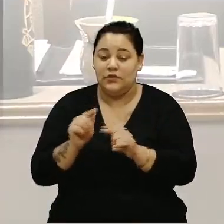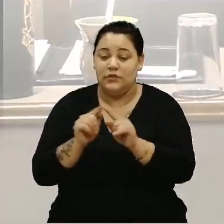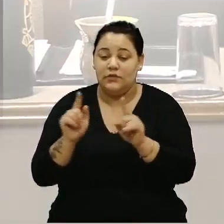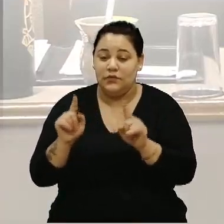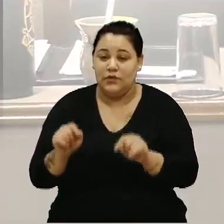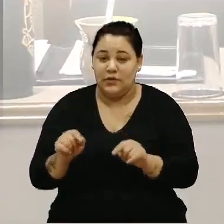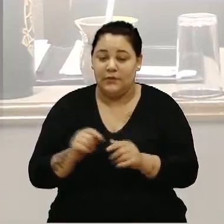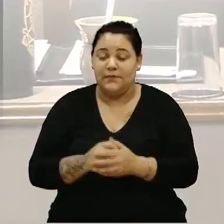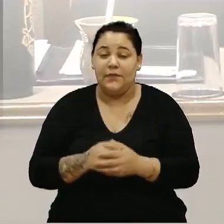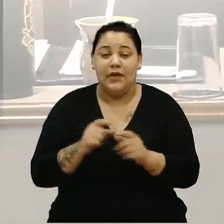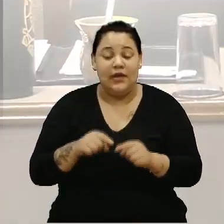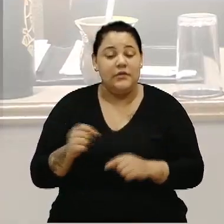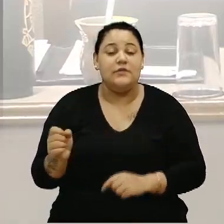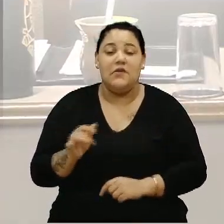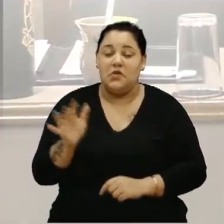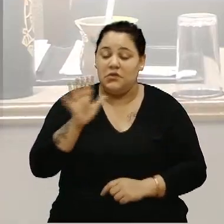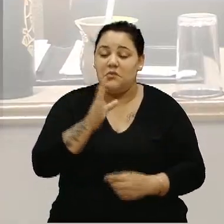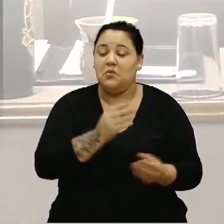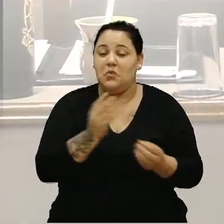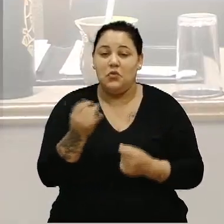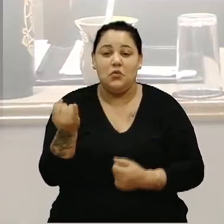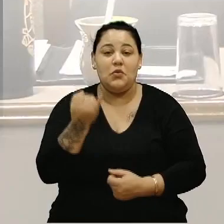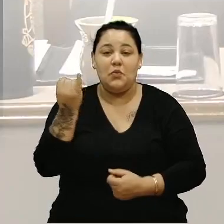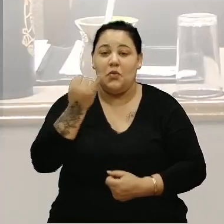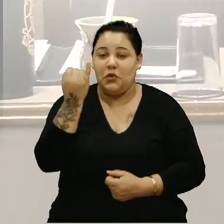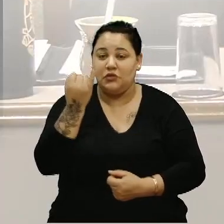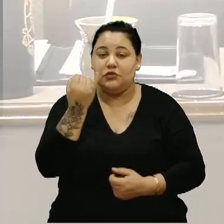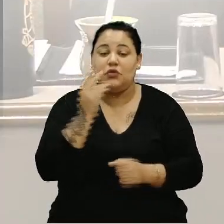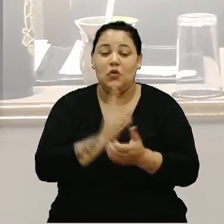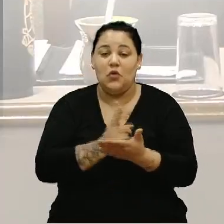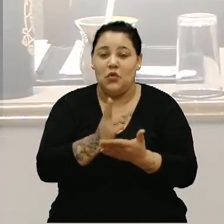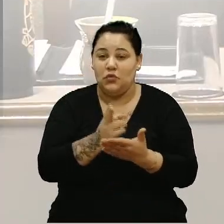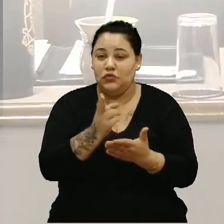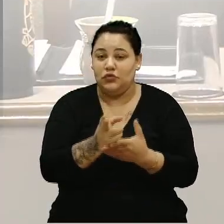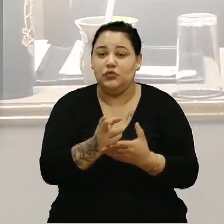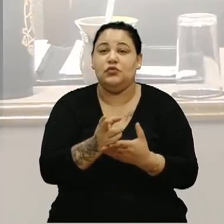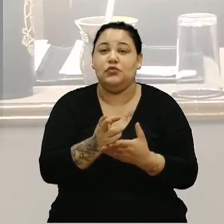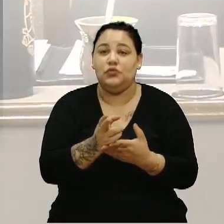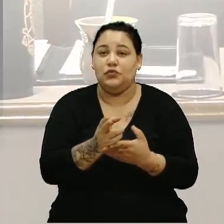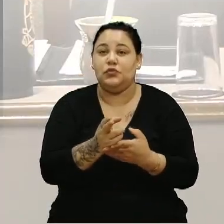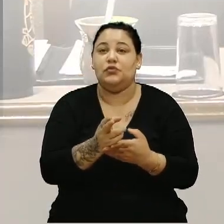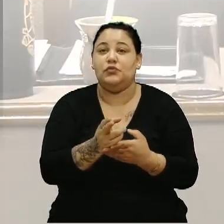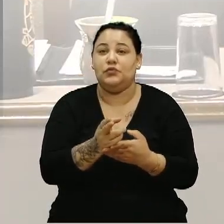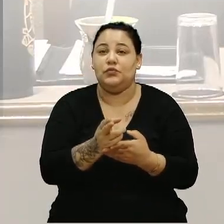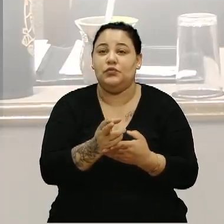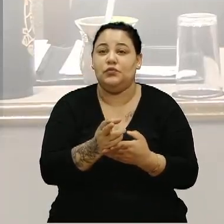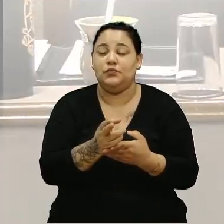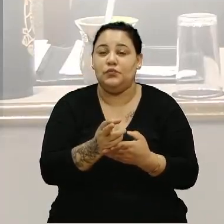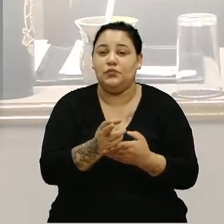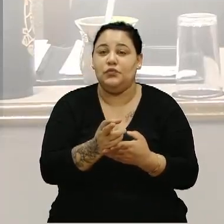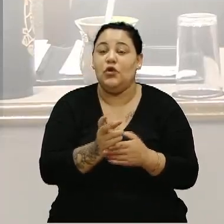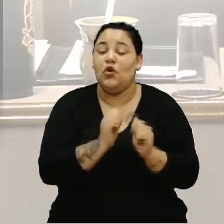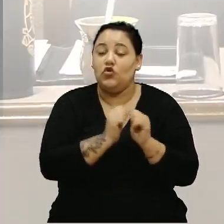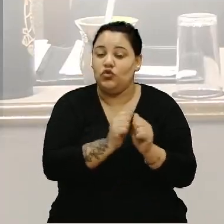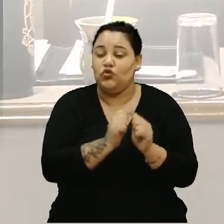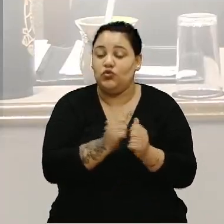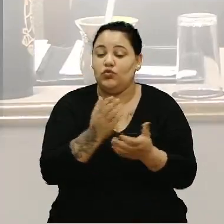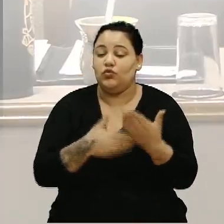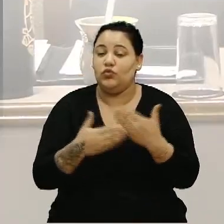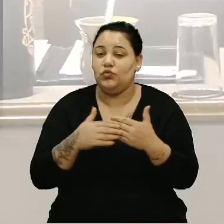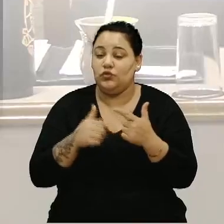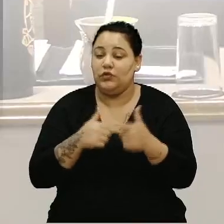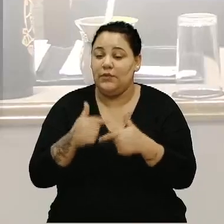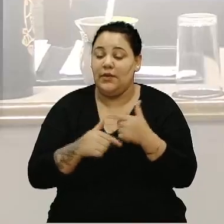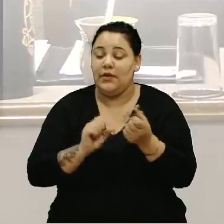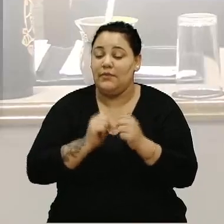valores fundamentais continuam a orientar todas as ações da empresa até hoje.